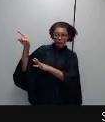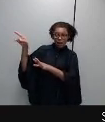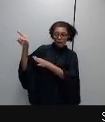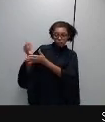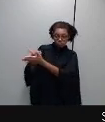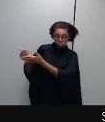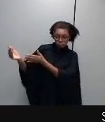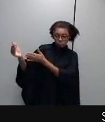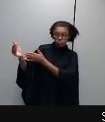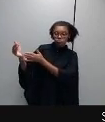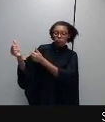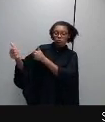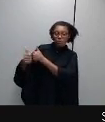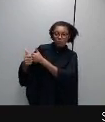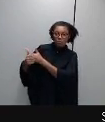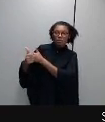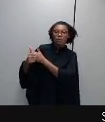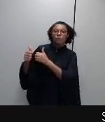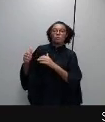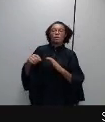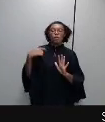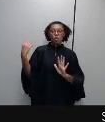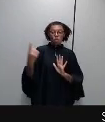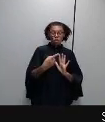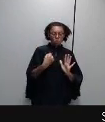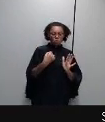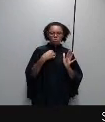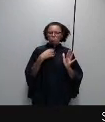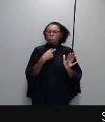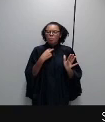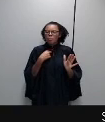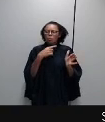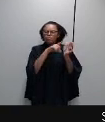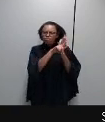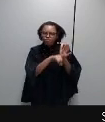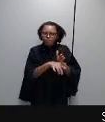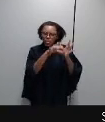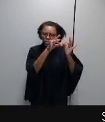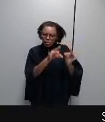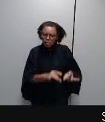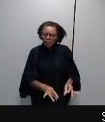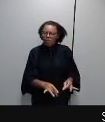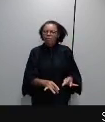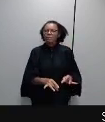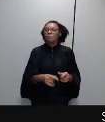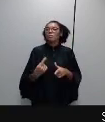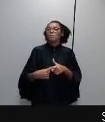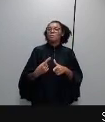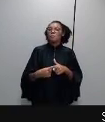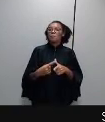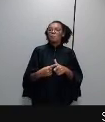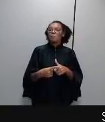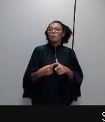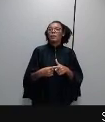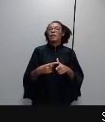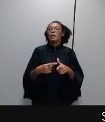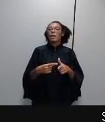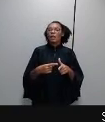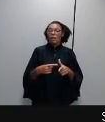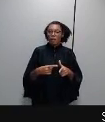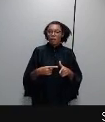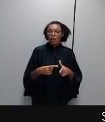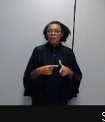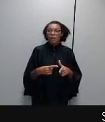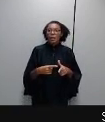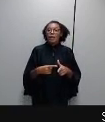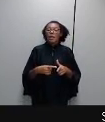fazer esse exame com mais digam se mais detalhe porque na realidade que me digam Mandado de Segurança contra um ato judicial